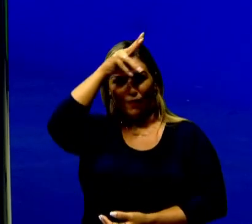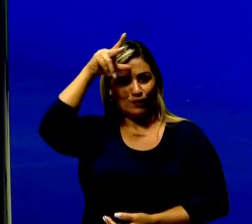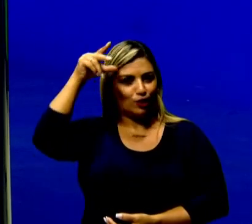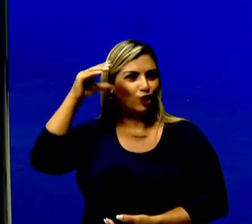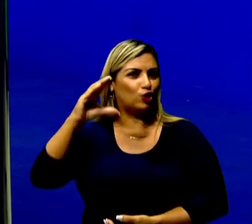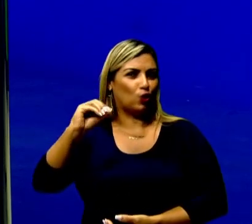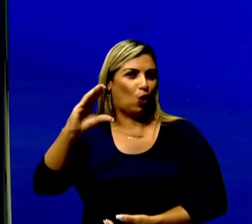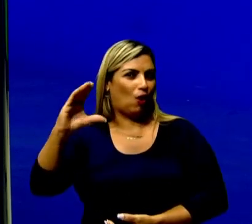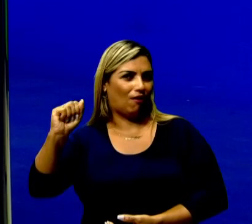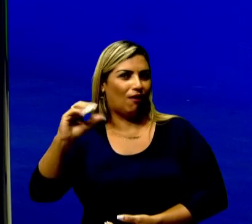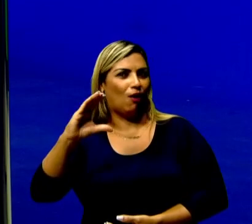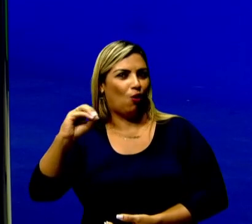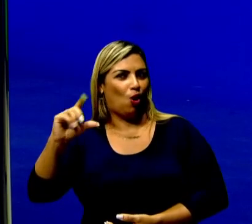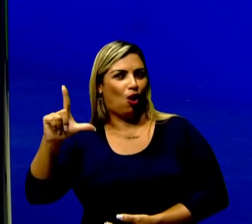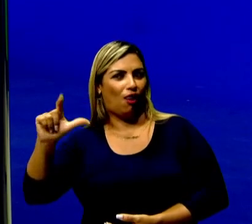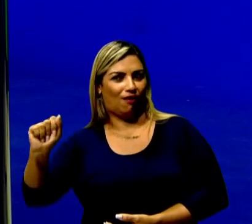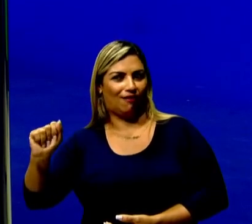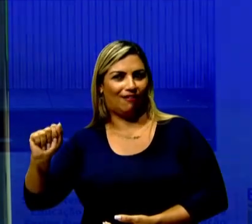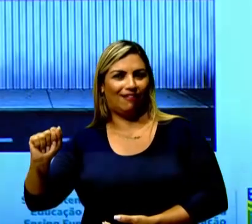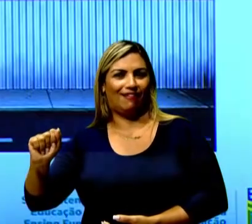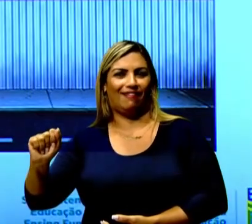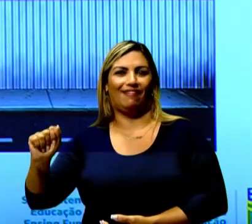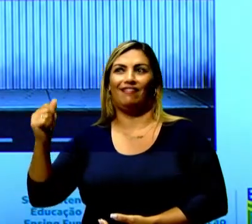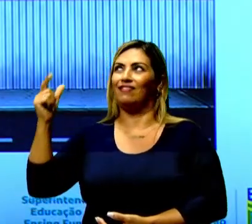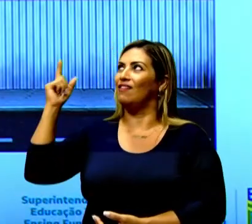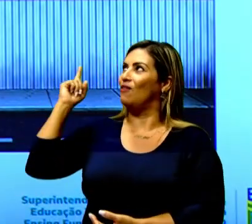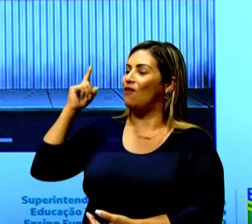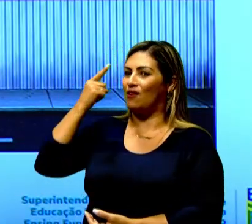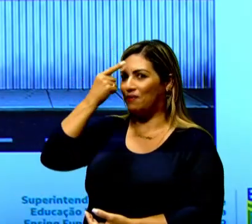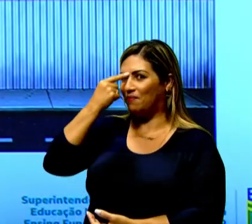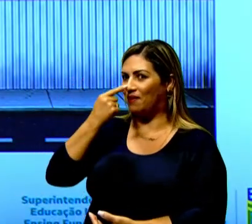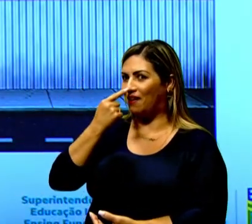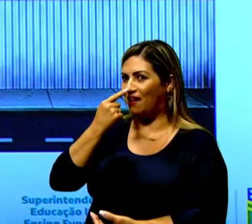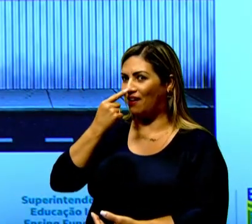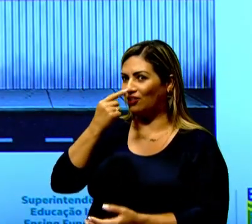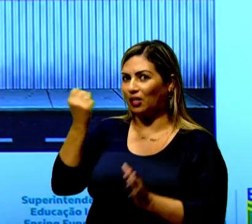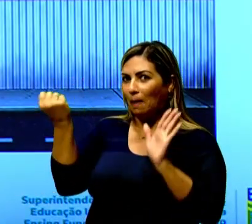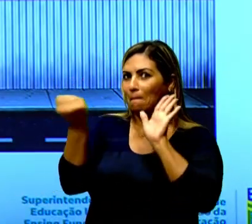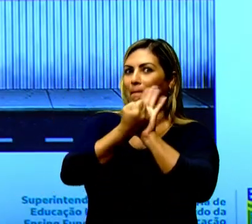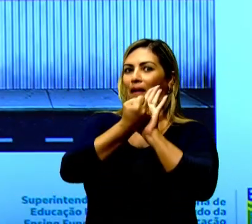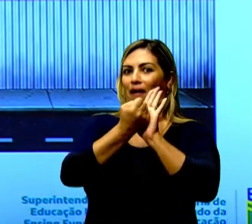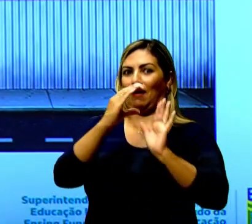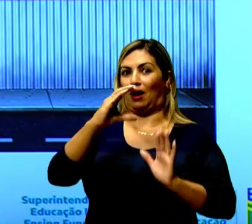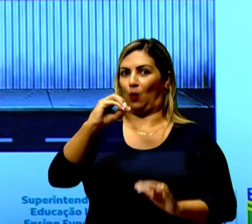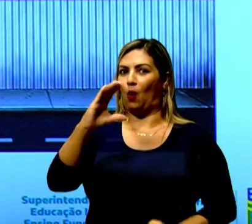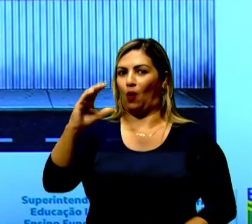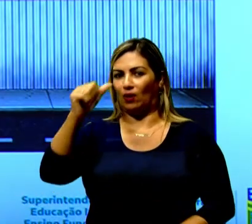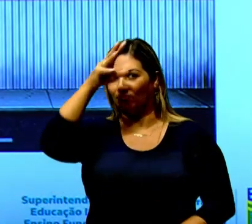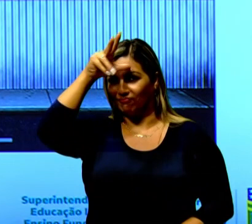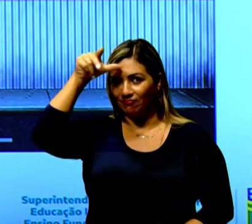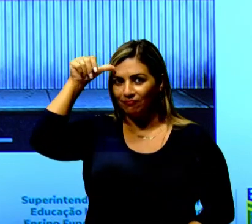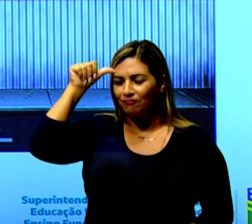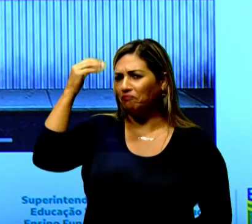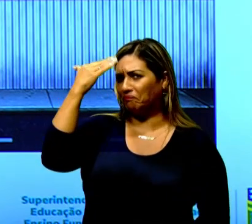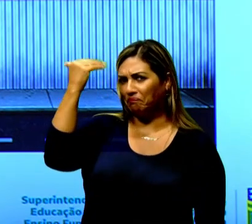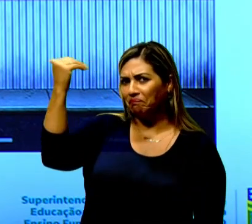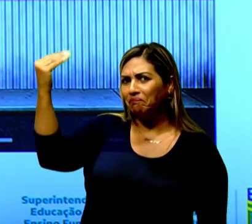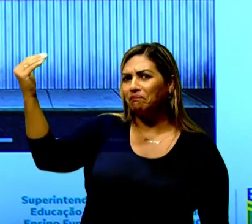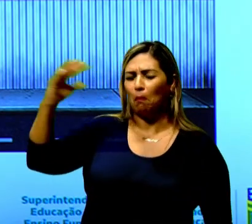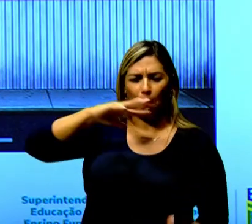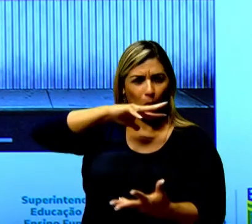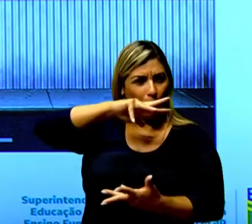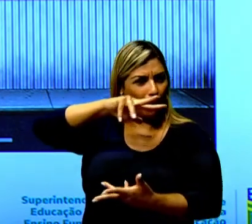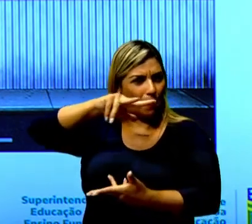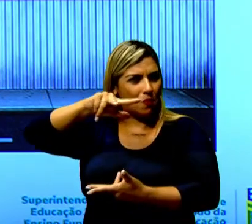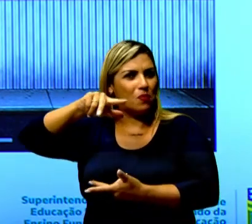então a gente percebe a imagem nós temos o apelo nós temos a logo da coca que é uma que é uma logo